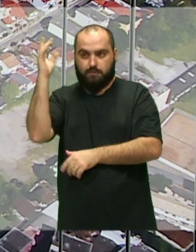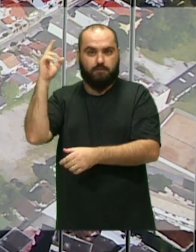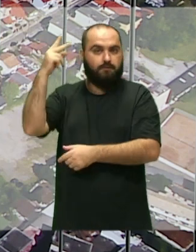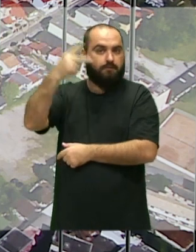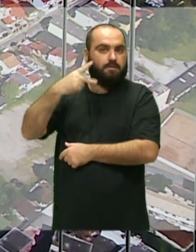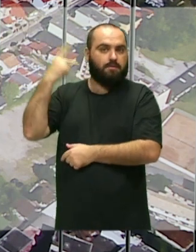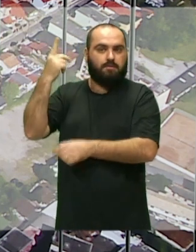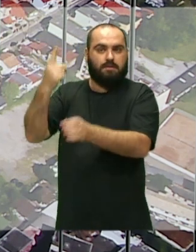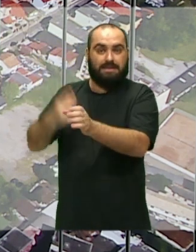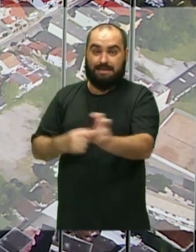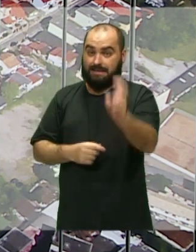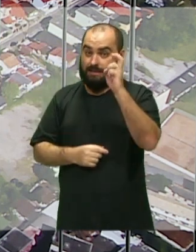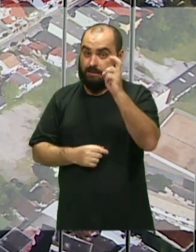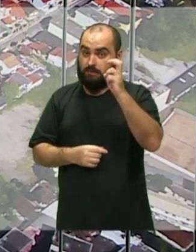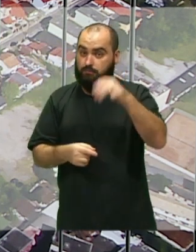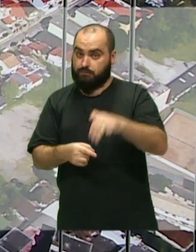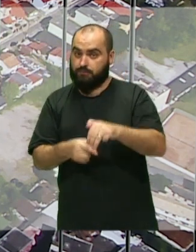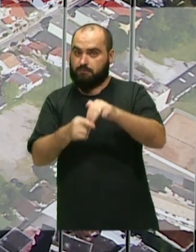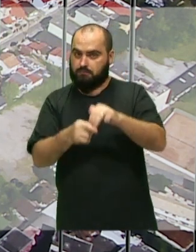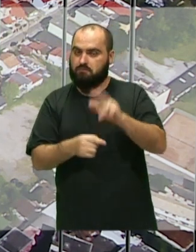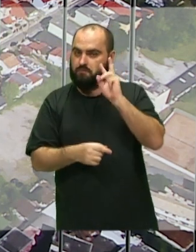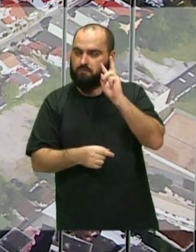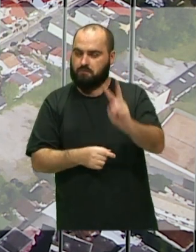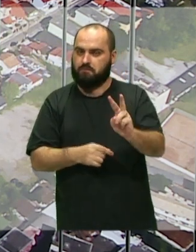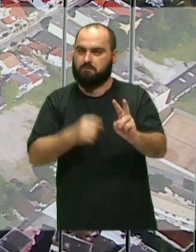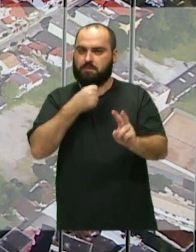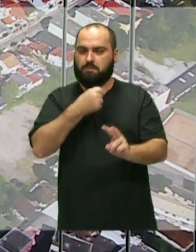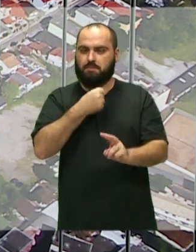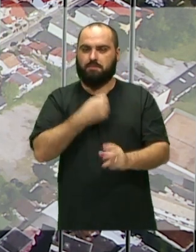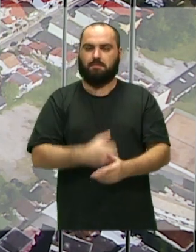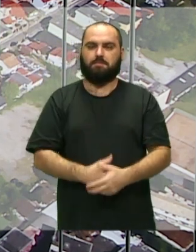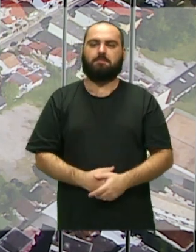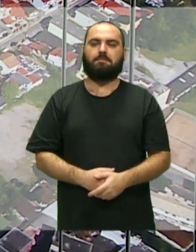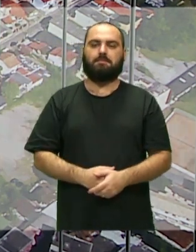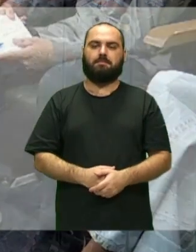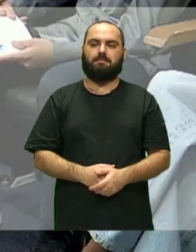mirins de cinco municípios acompanhe na reportagem